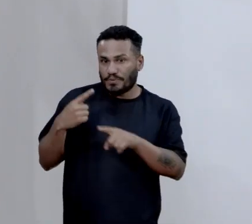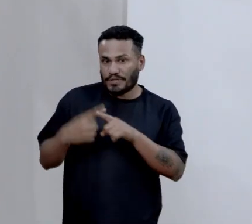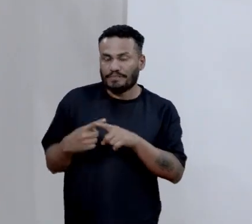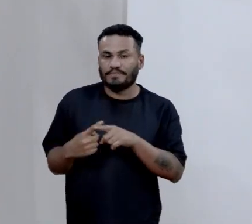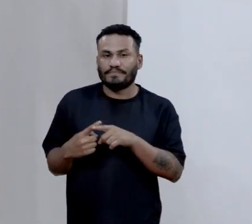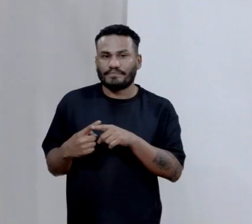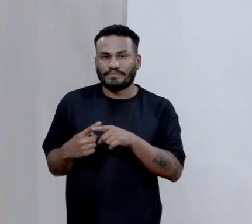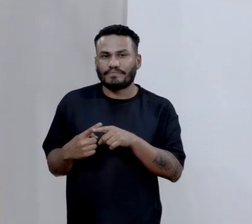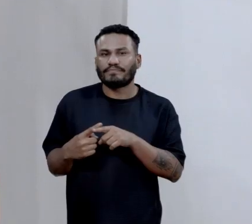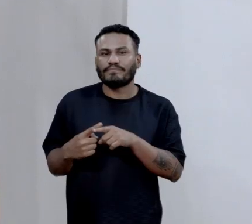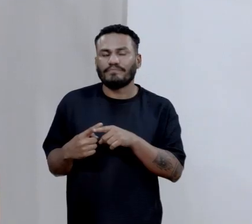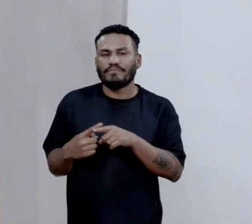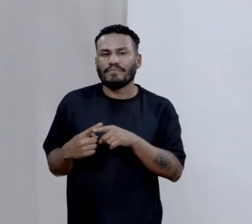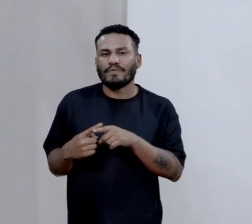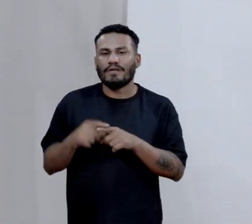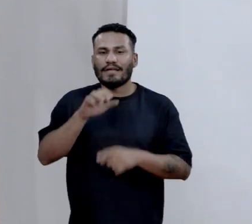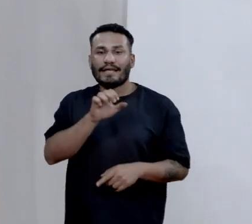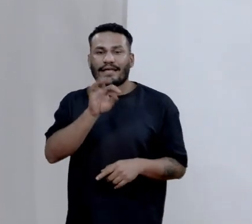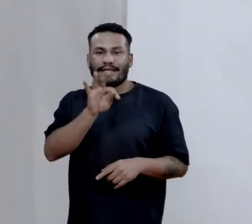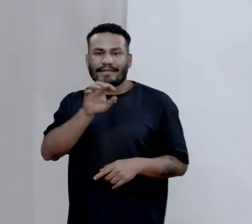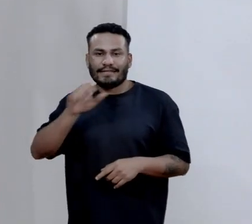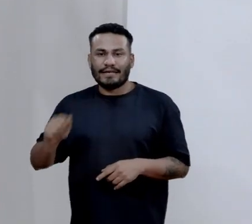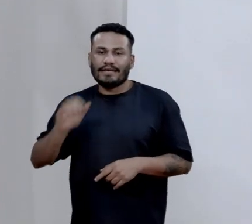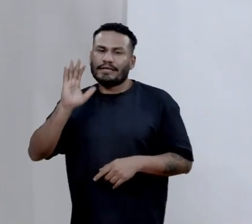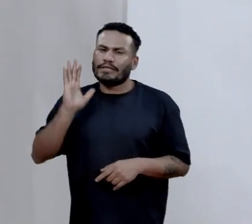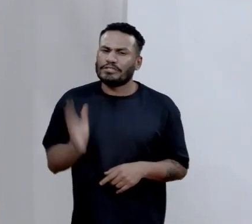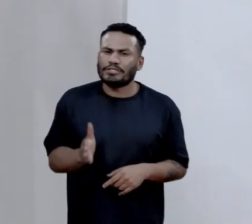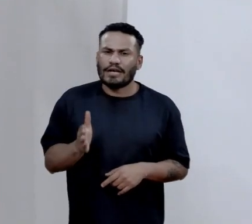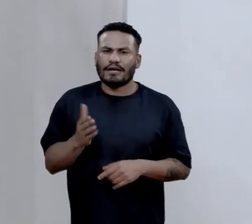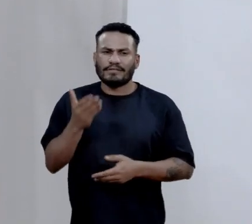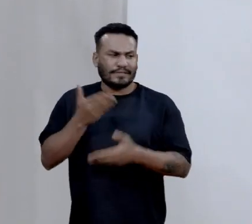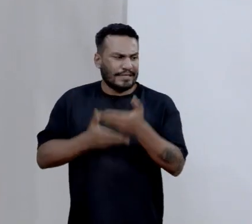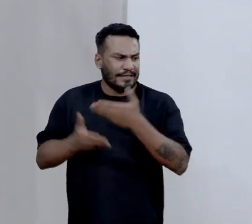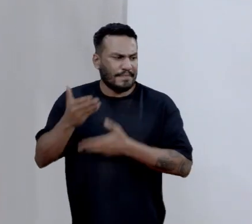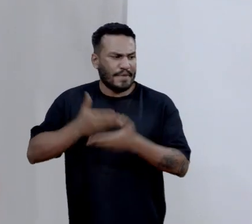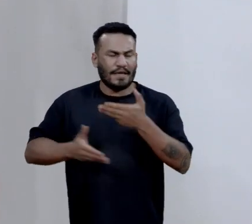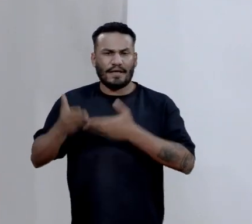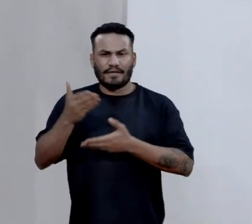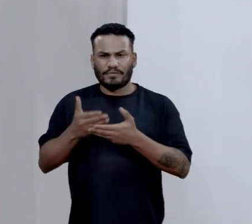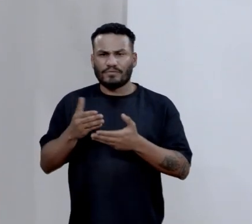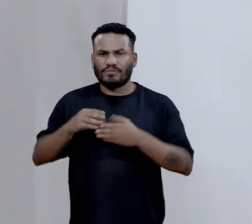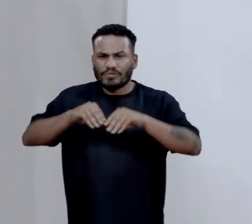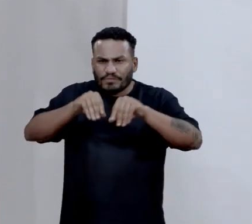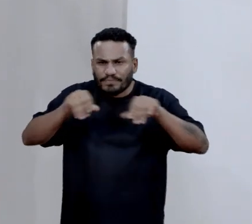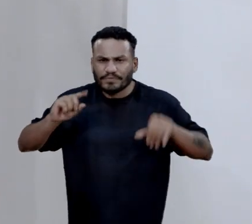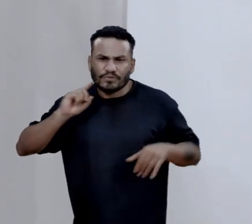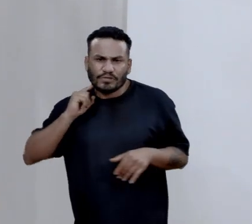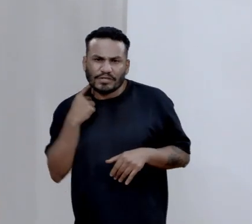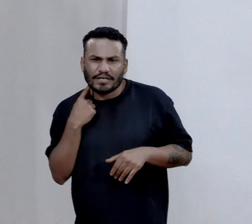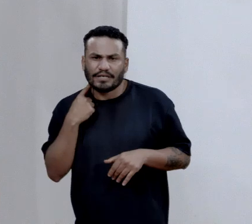ser a ETA já com o tratamento de resíduo